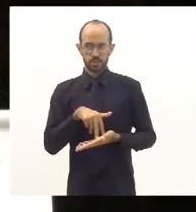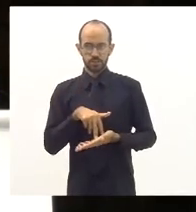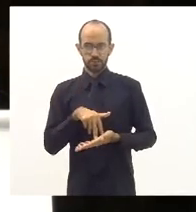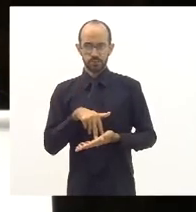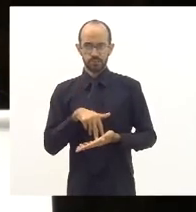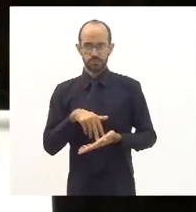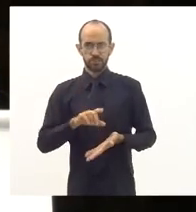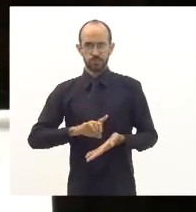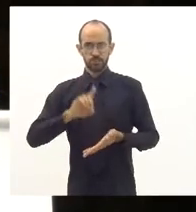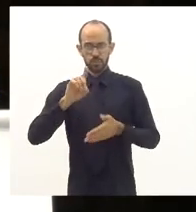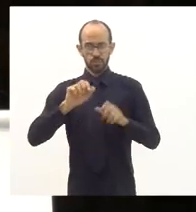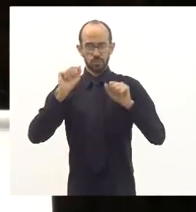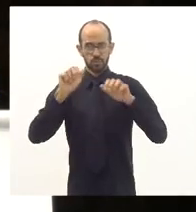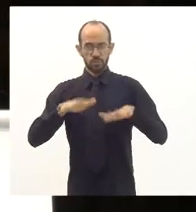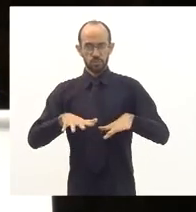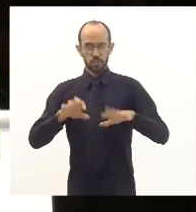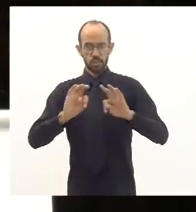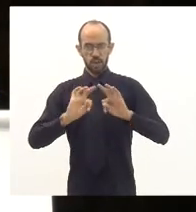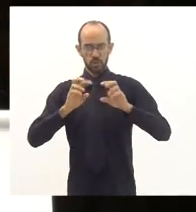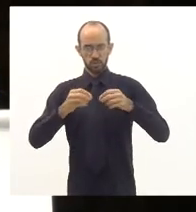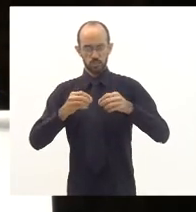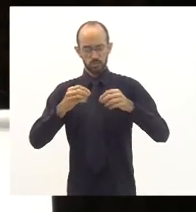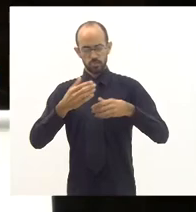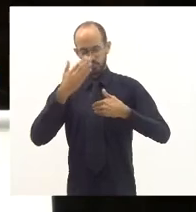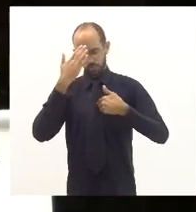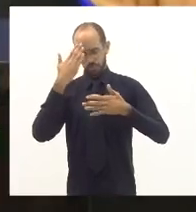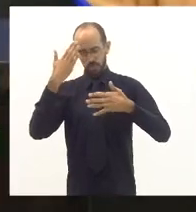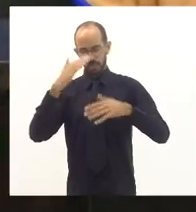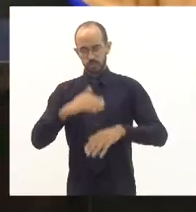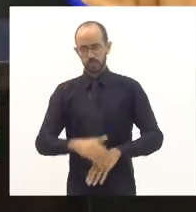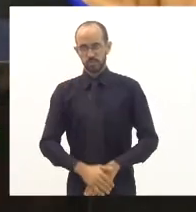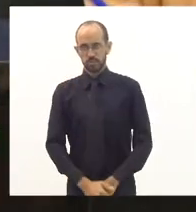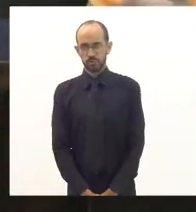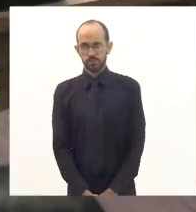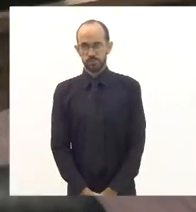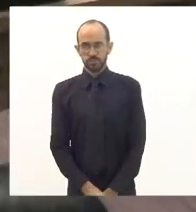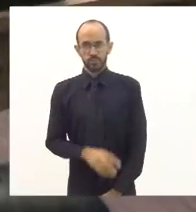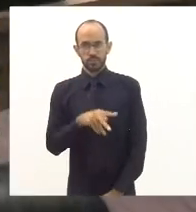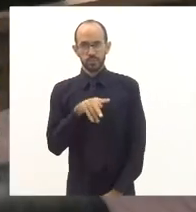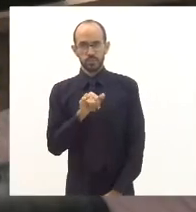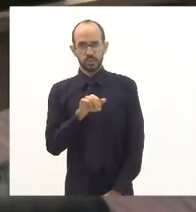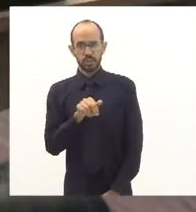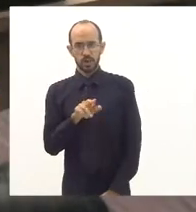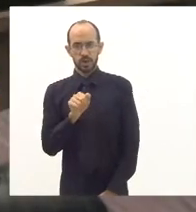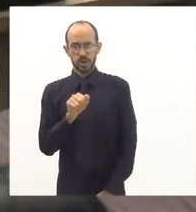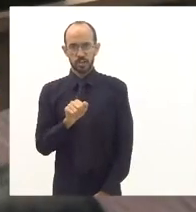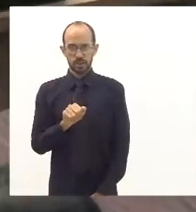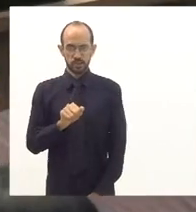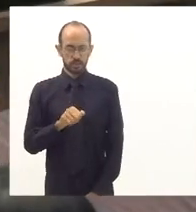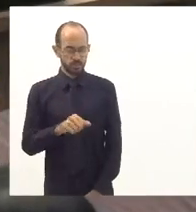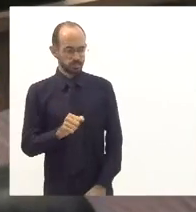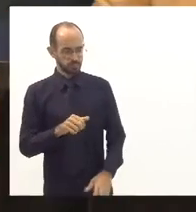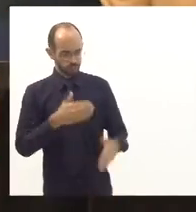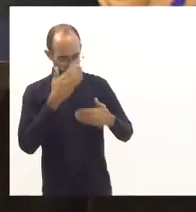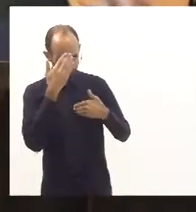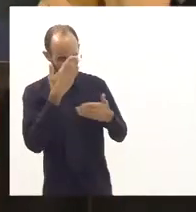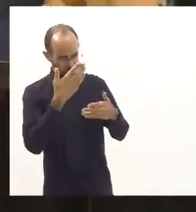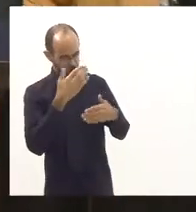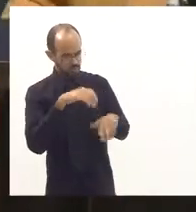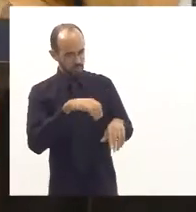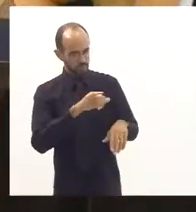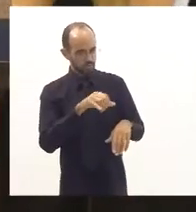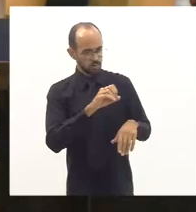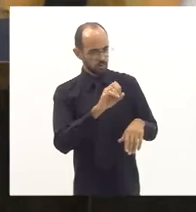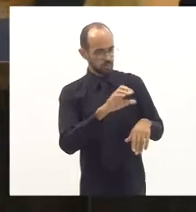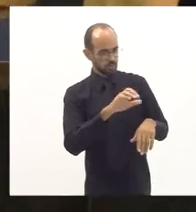Beleza. E que Deus ilumine a cada um de vocês. Muito obrigado. Obrigado, Kiara, obrigado, Josimar. Vocês são uma esperança também para todos